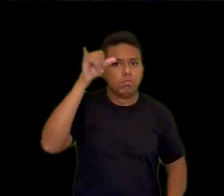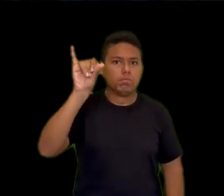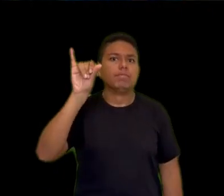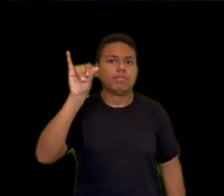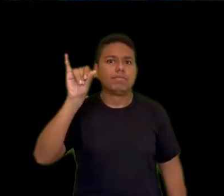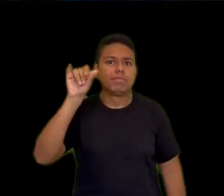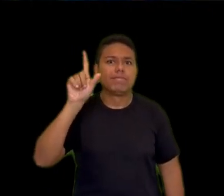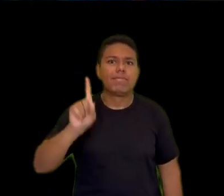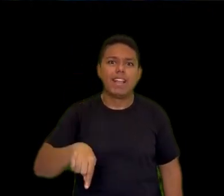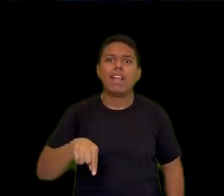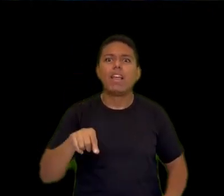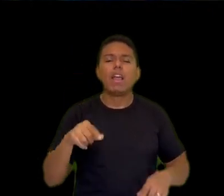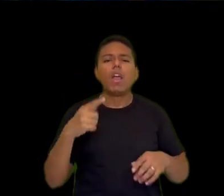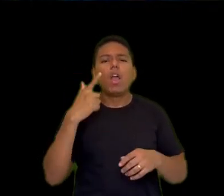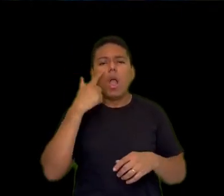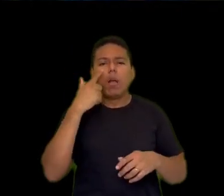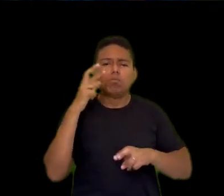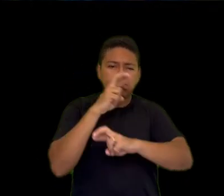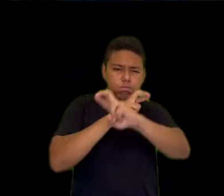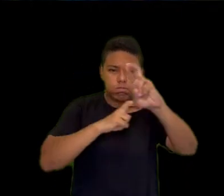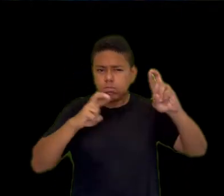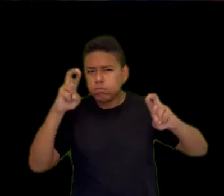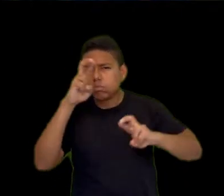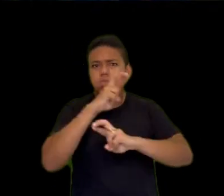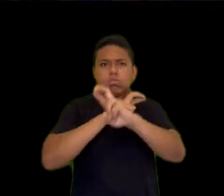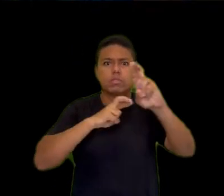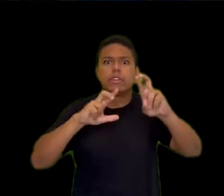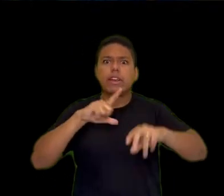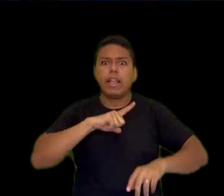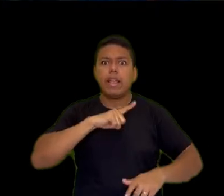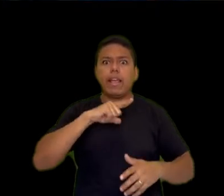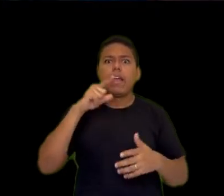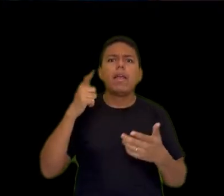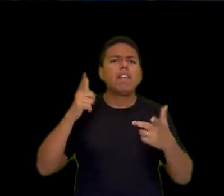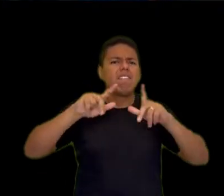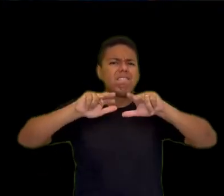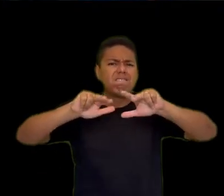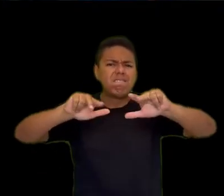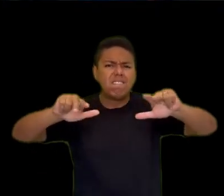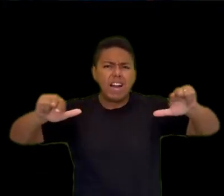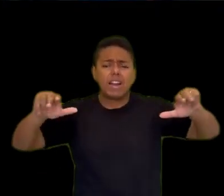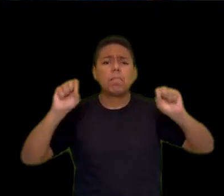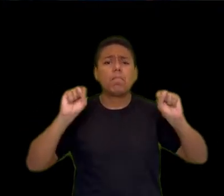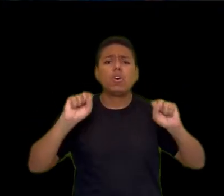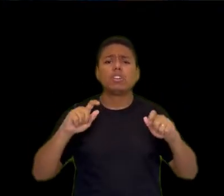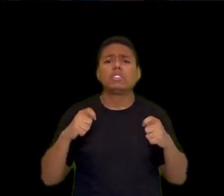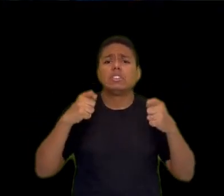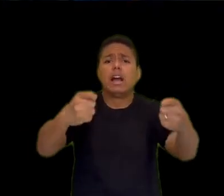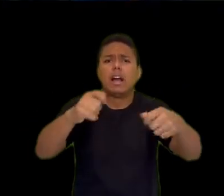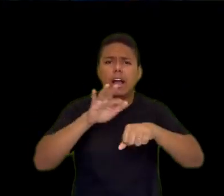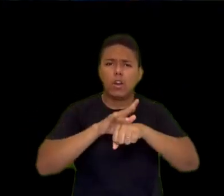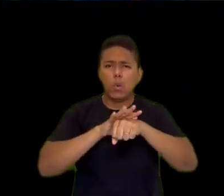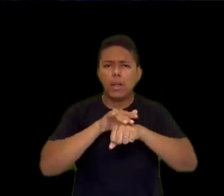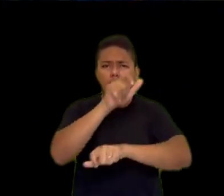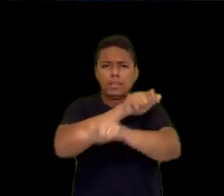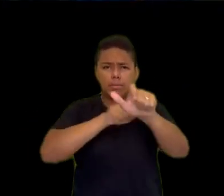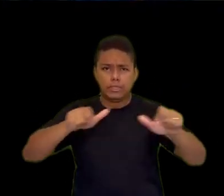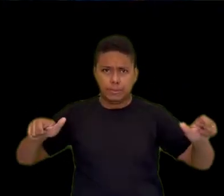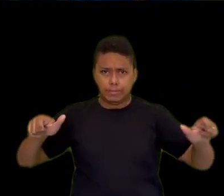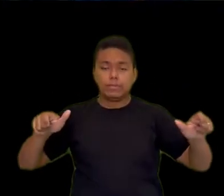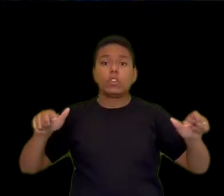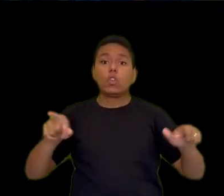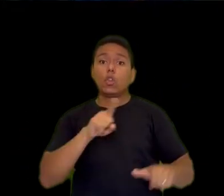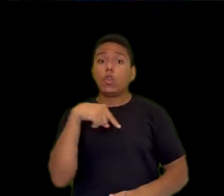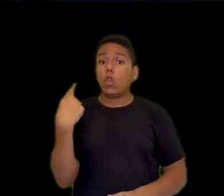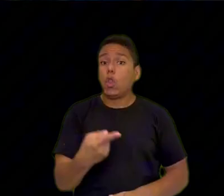as coisas que podem adoecer as pessoas. Então, a gente cuida das coisas para que as coisas não adoeçam as pessoas. É